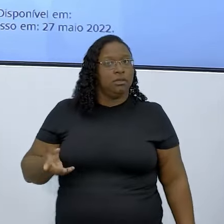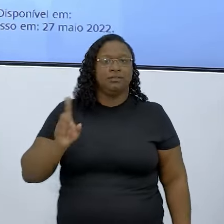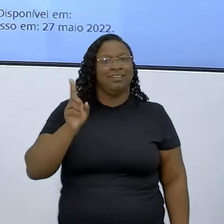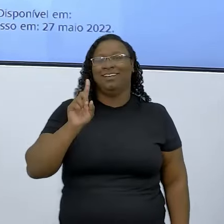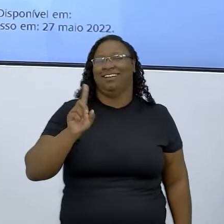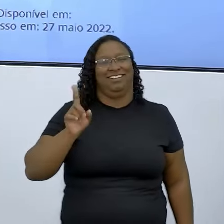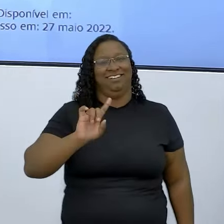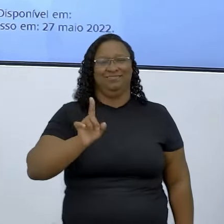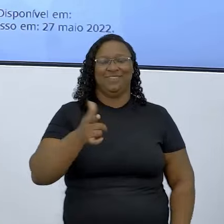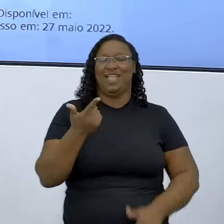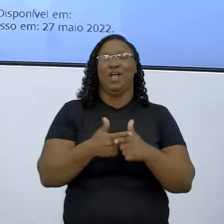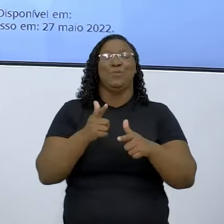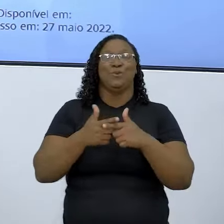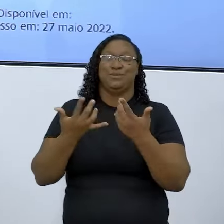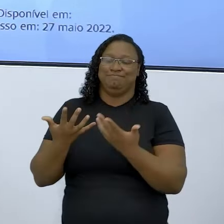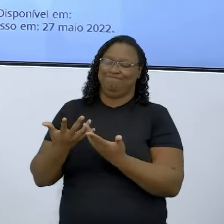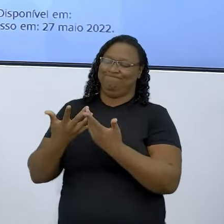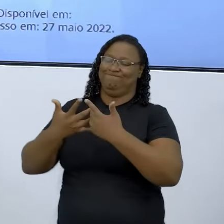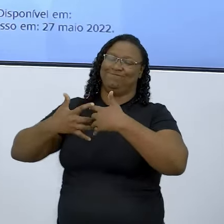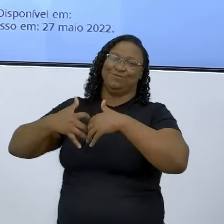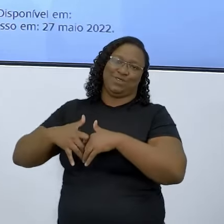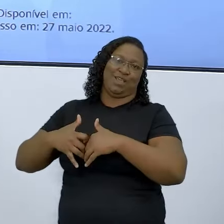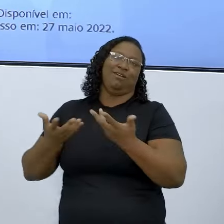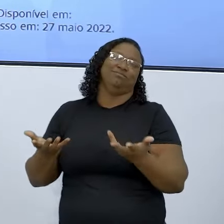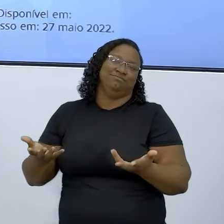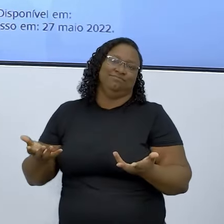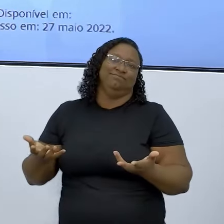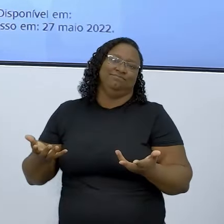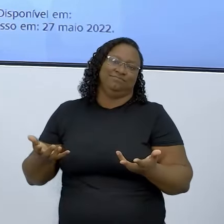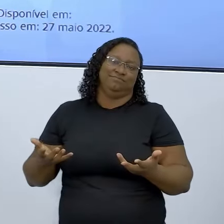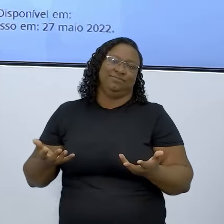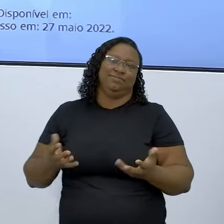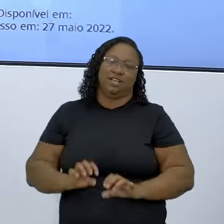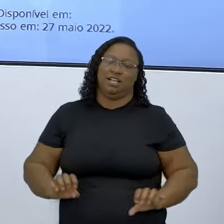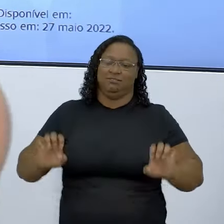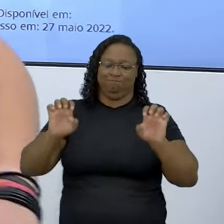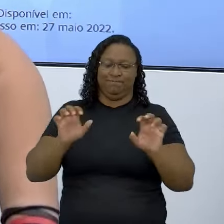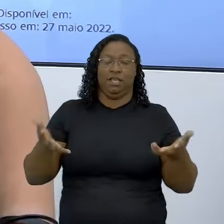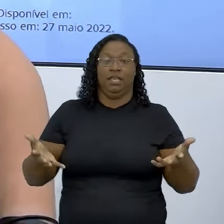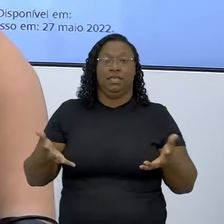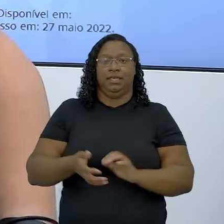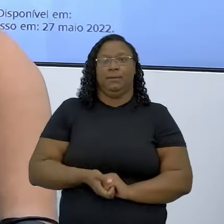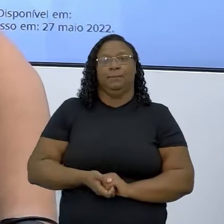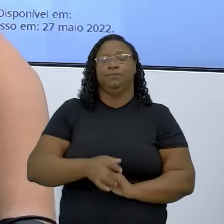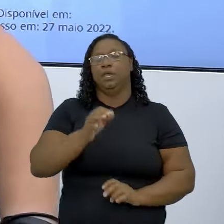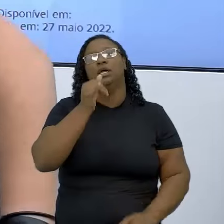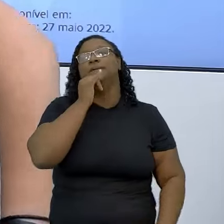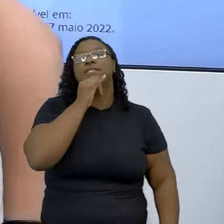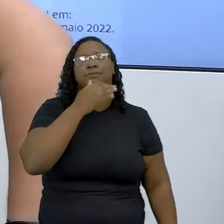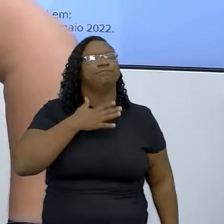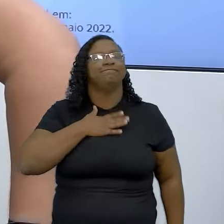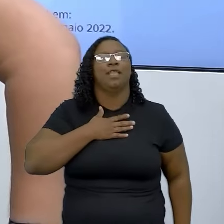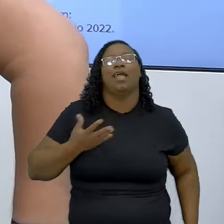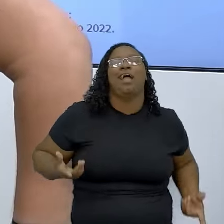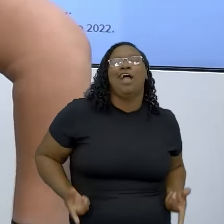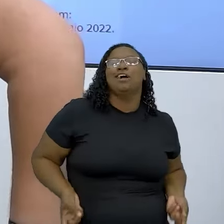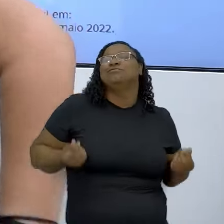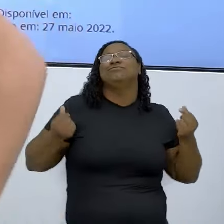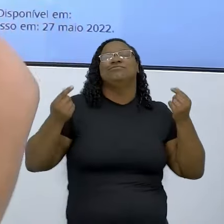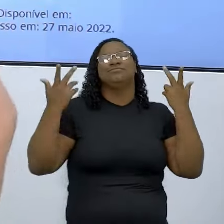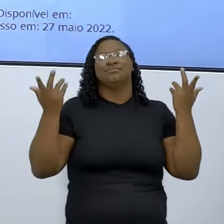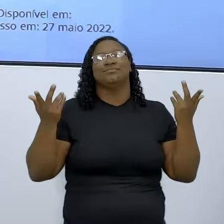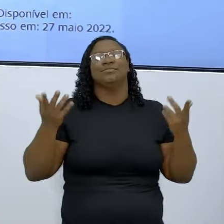você dizer que alguém que teve todo o... Por exemplo, sei lá, nasci milionário, nasci herdeira. Sou herdeira. E